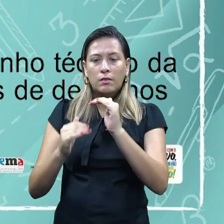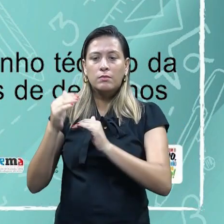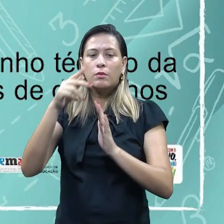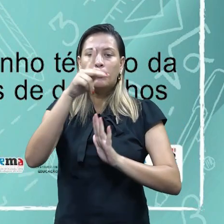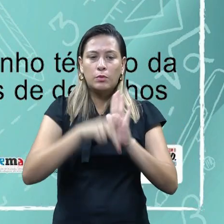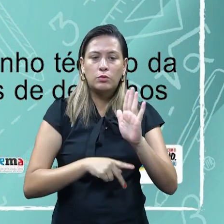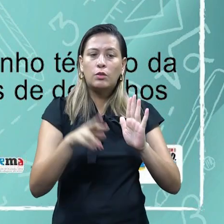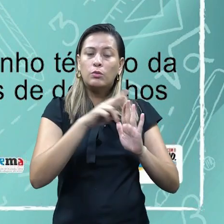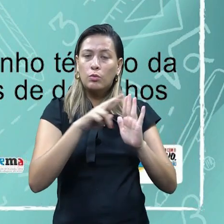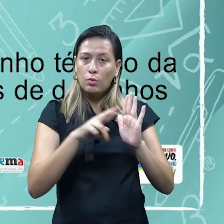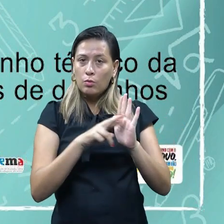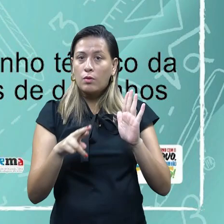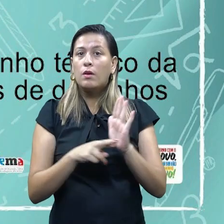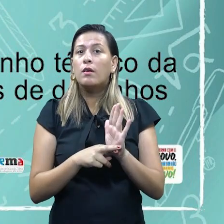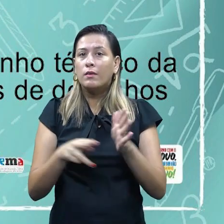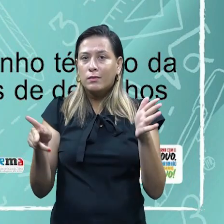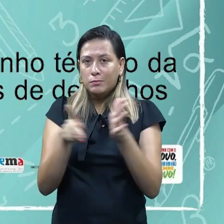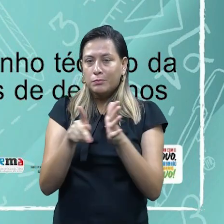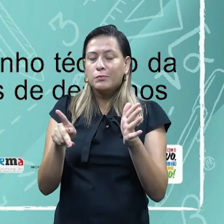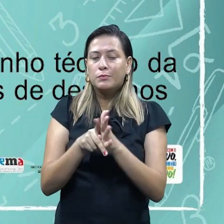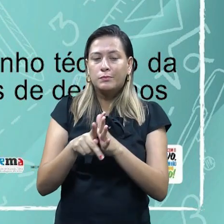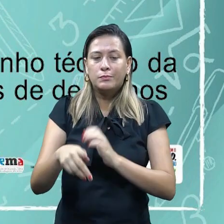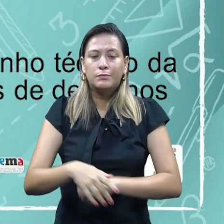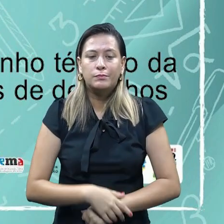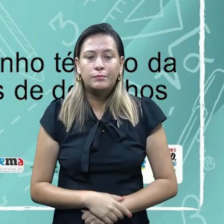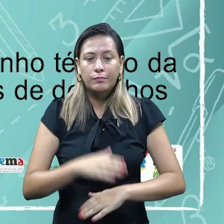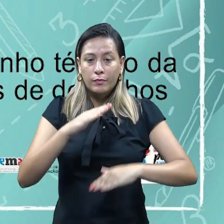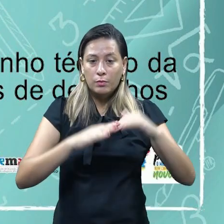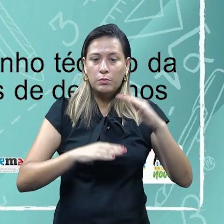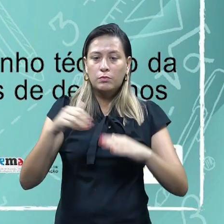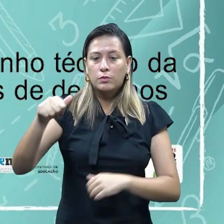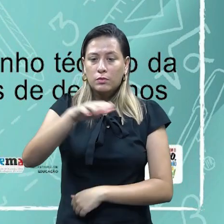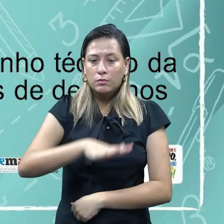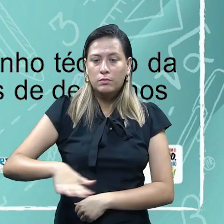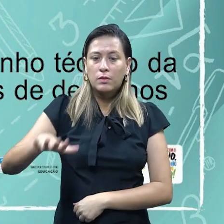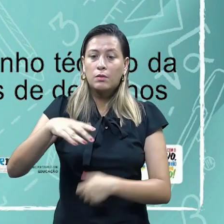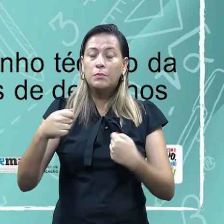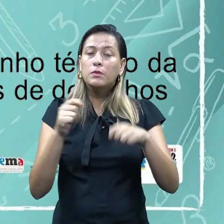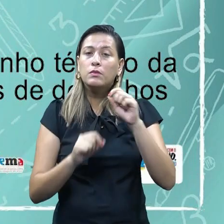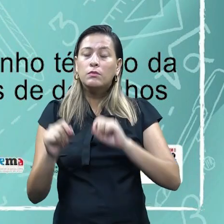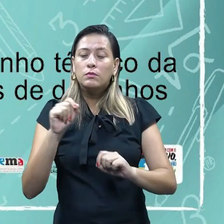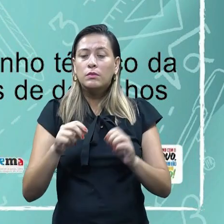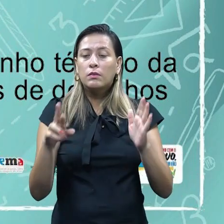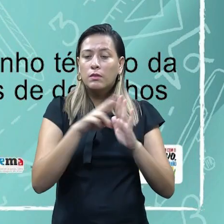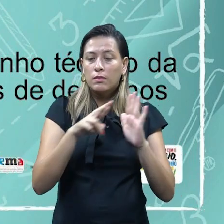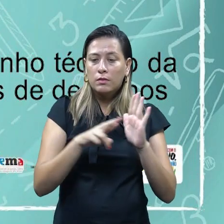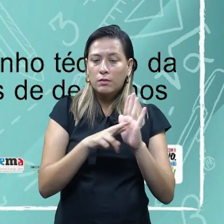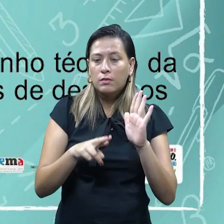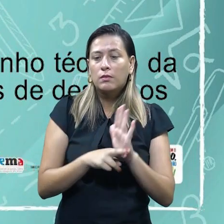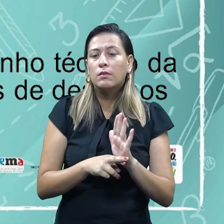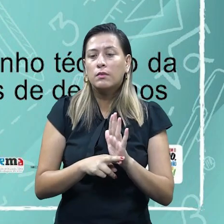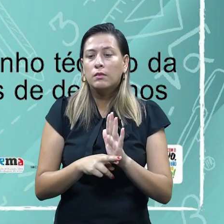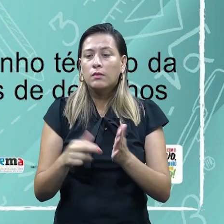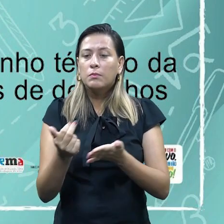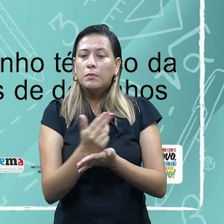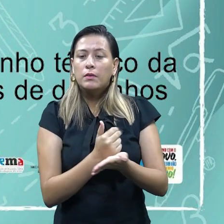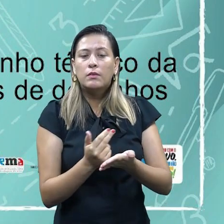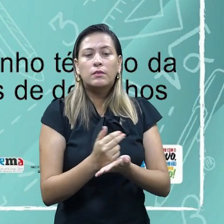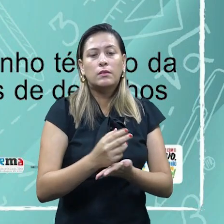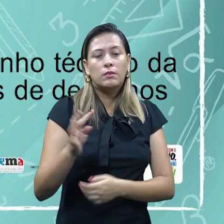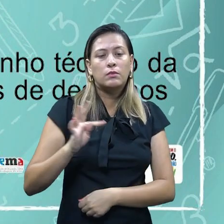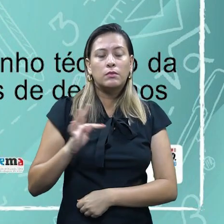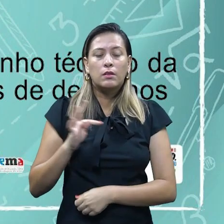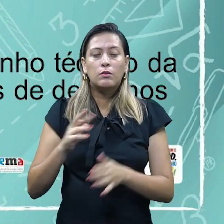com regras unificadas. O profissional da área deve usar as normas para desenho técnico